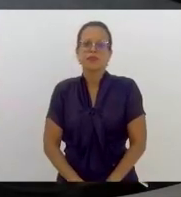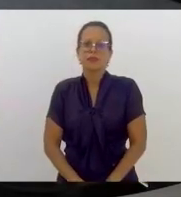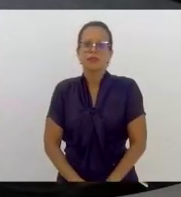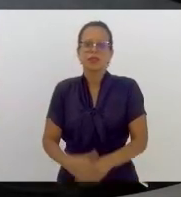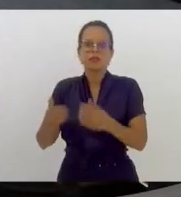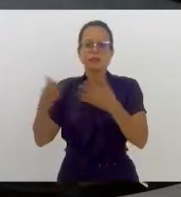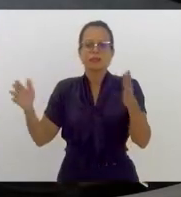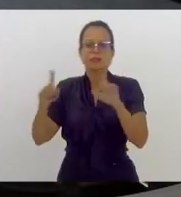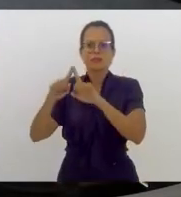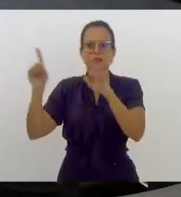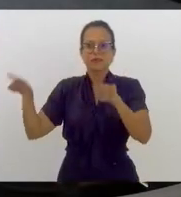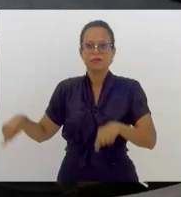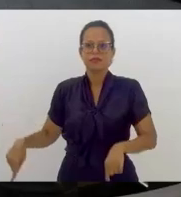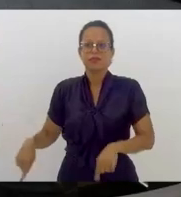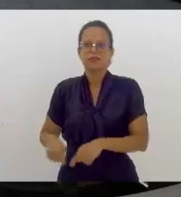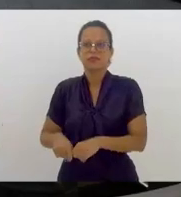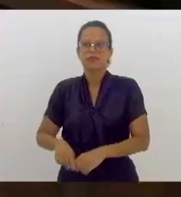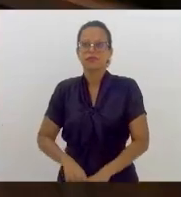Senhor presidente,